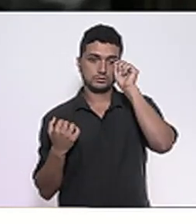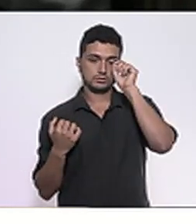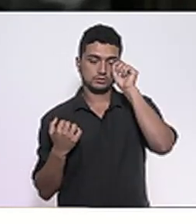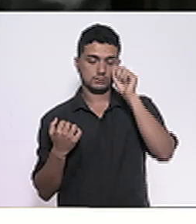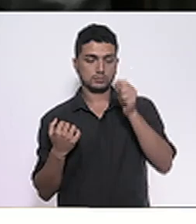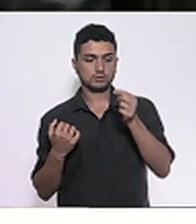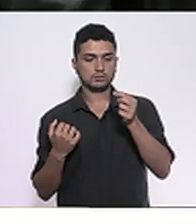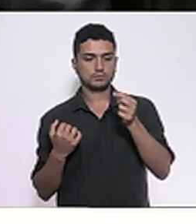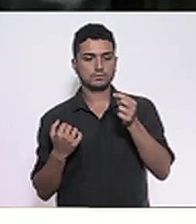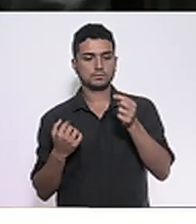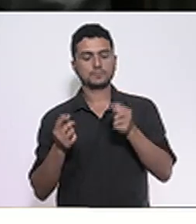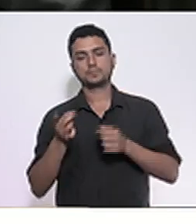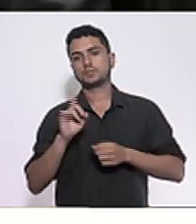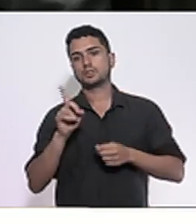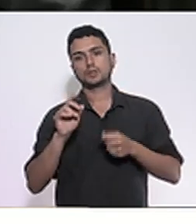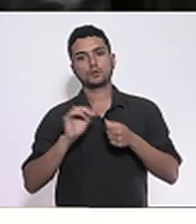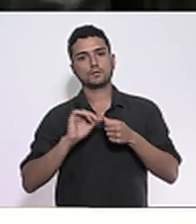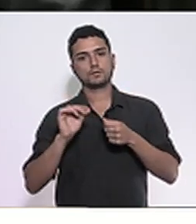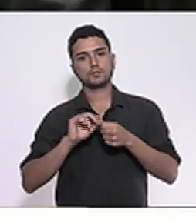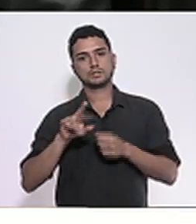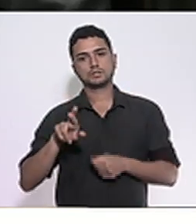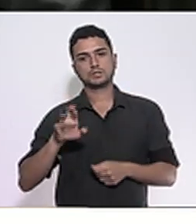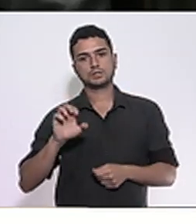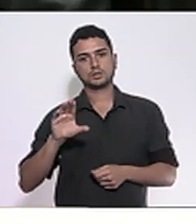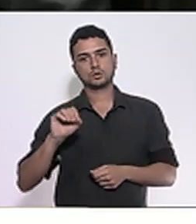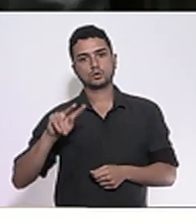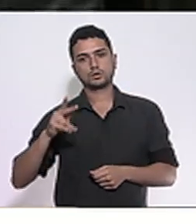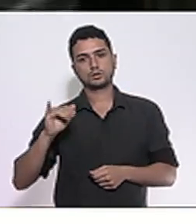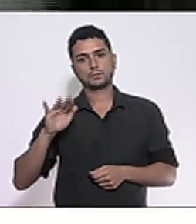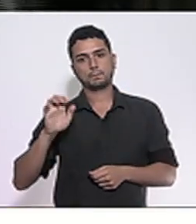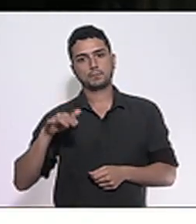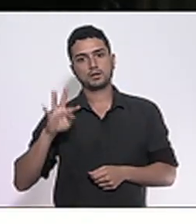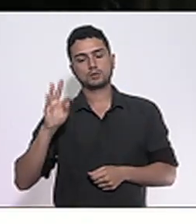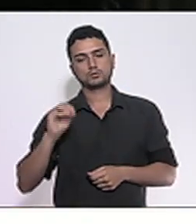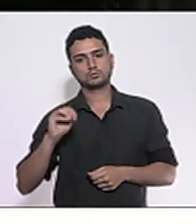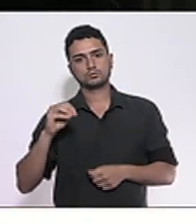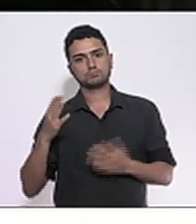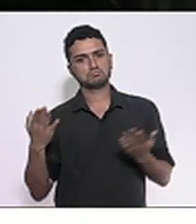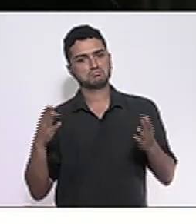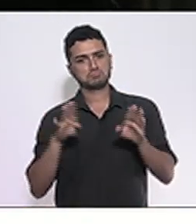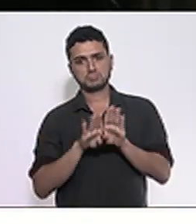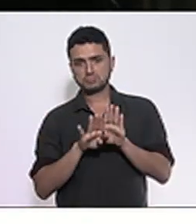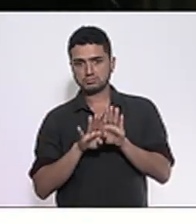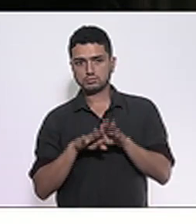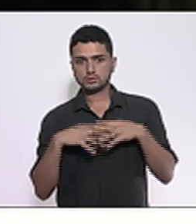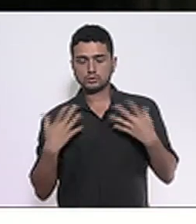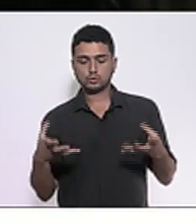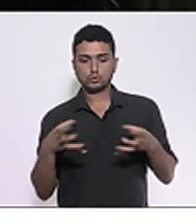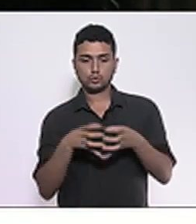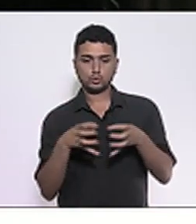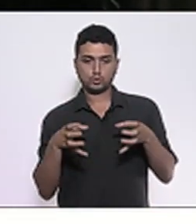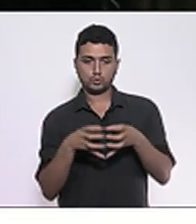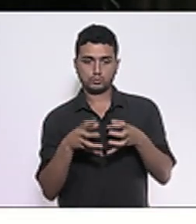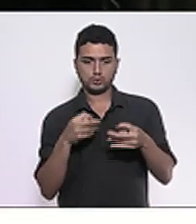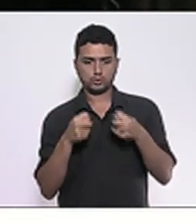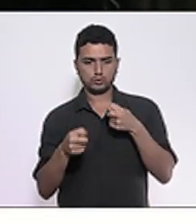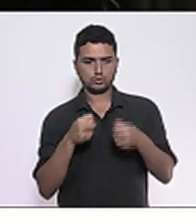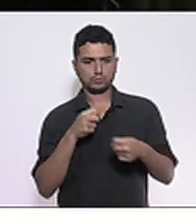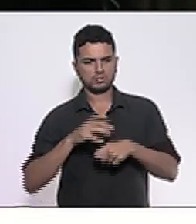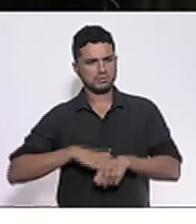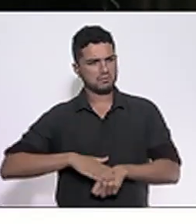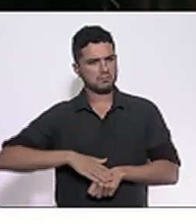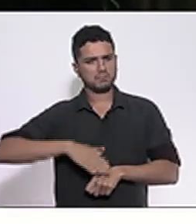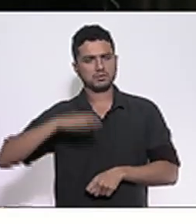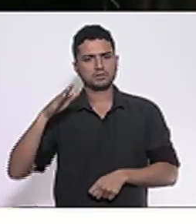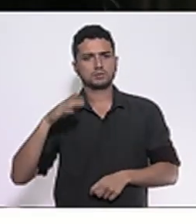não fizeram seus recolhimentos e fecharam. Então, aquele grupo econômico, para mim, está mais do que caracterizado